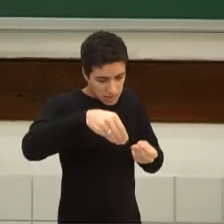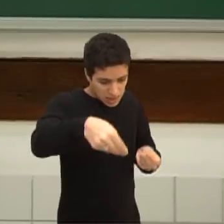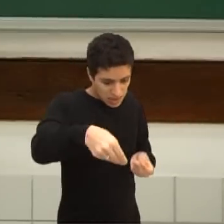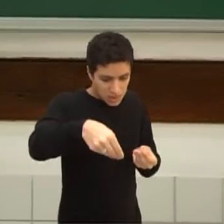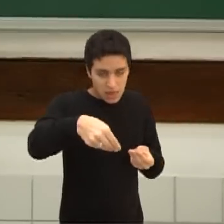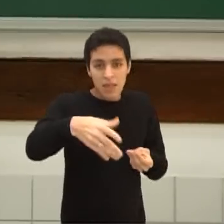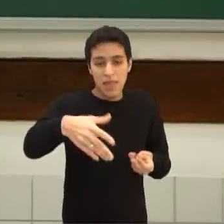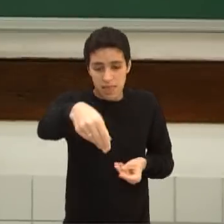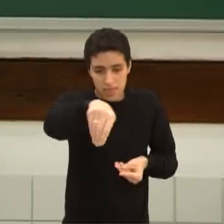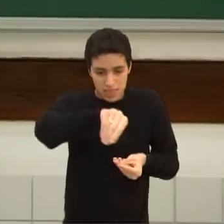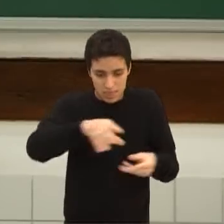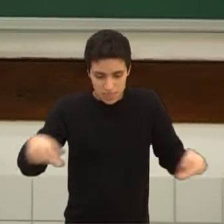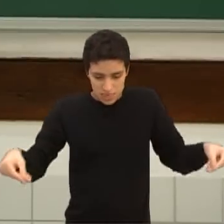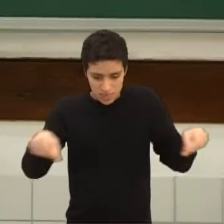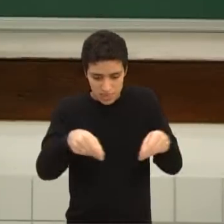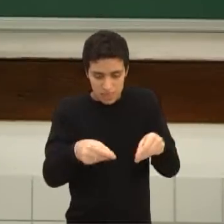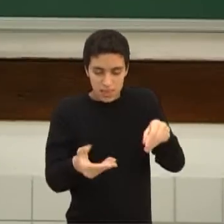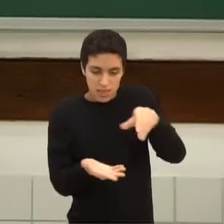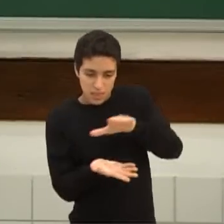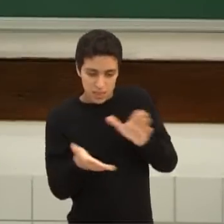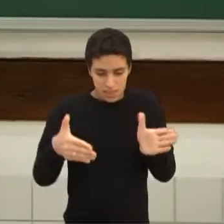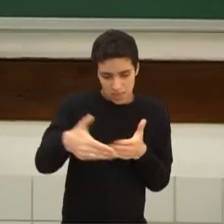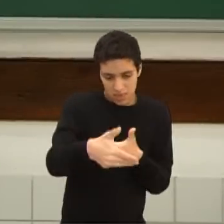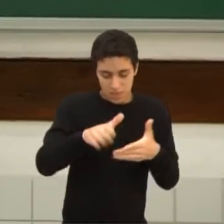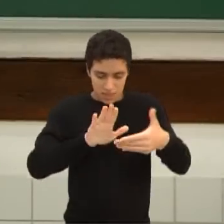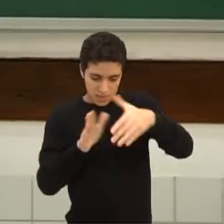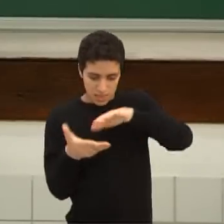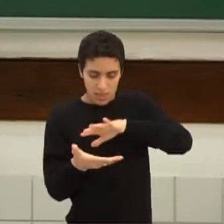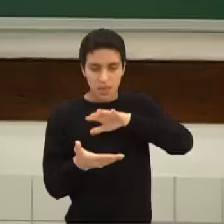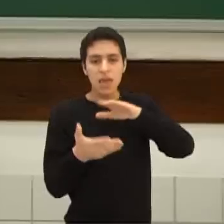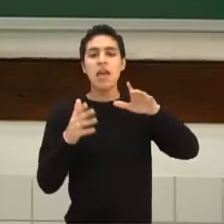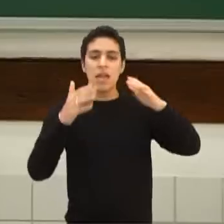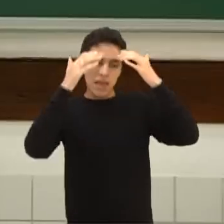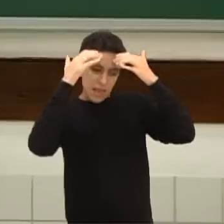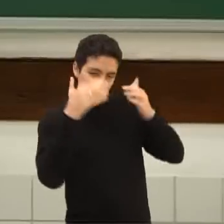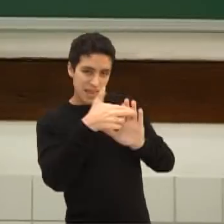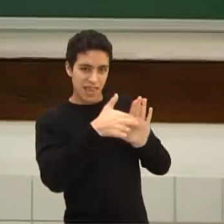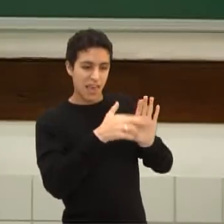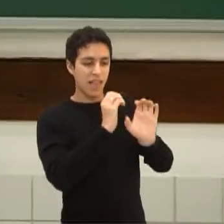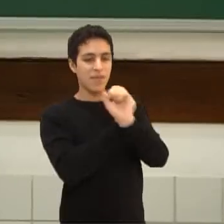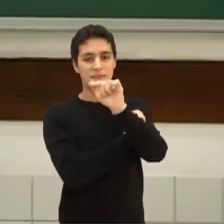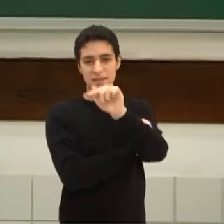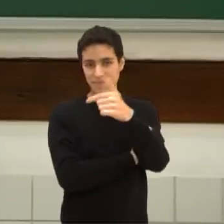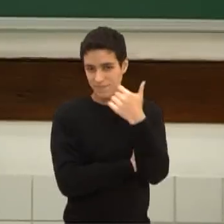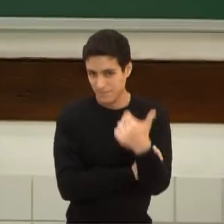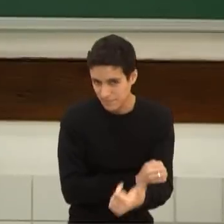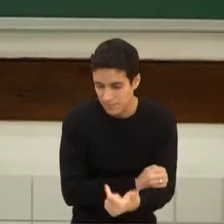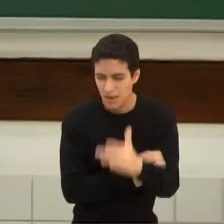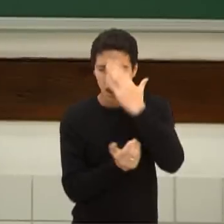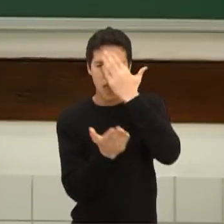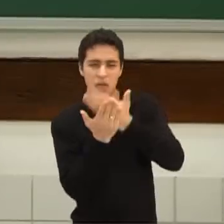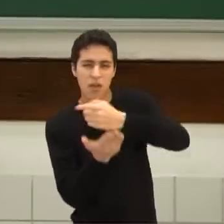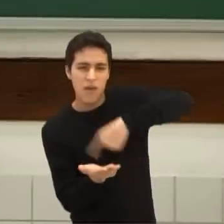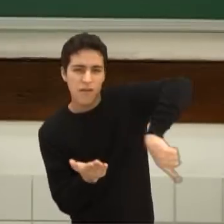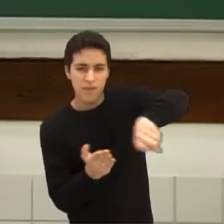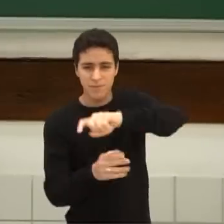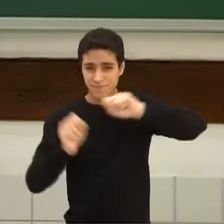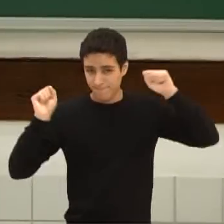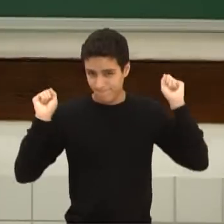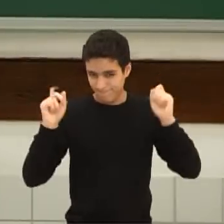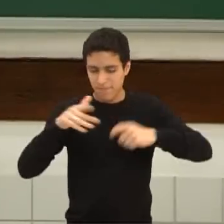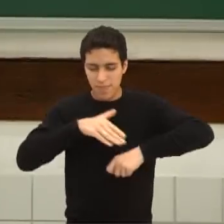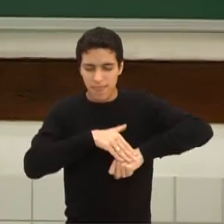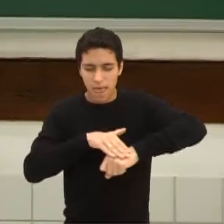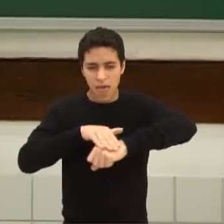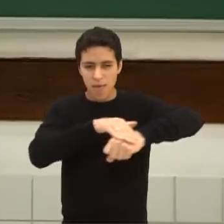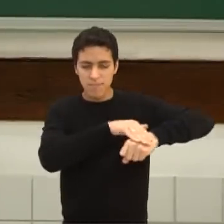você desmontar isso daqui, você tem que conseguir fazer uma planificação que respeite essas regras. Confio em vocês, hein? Um tempinho